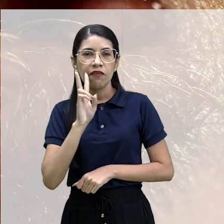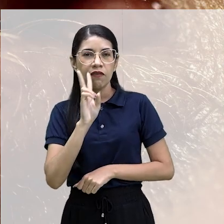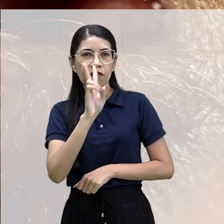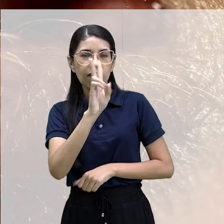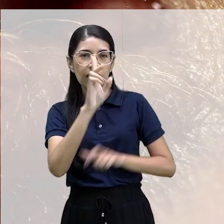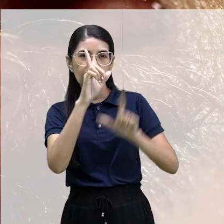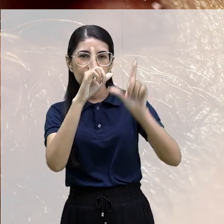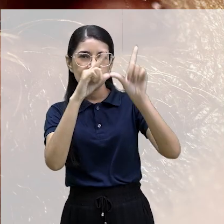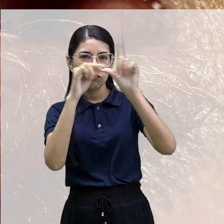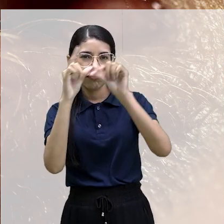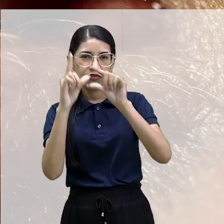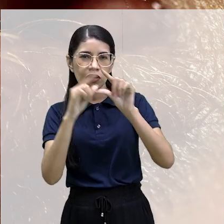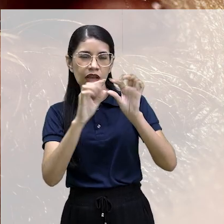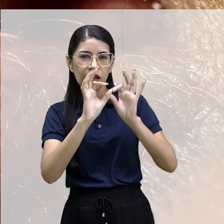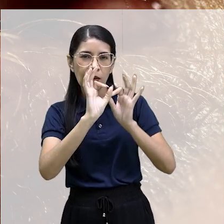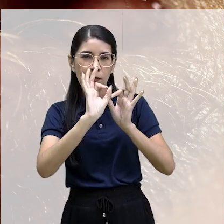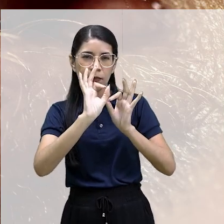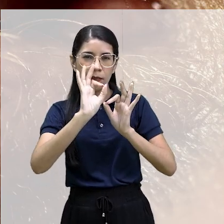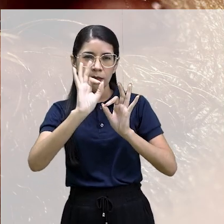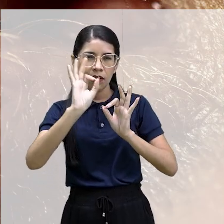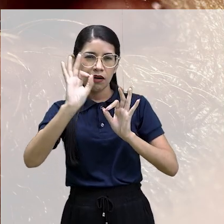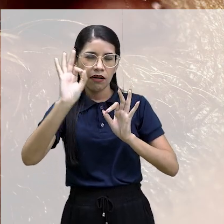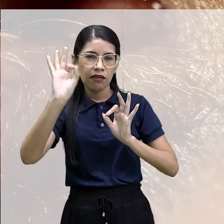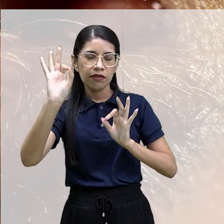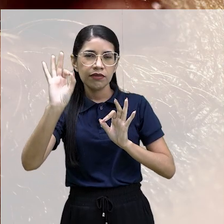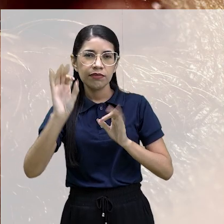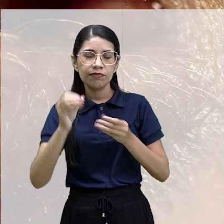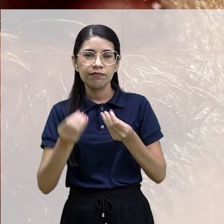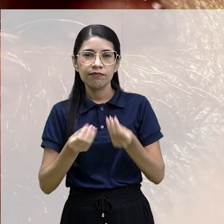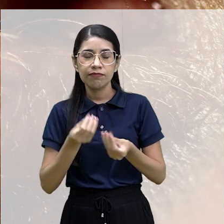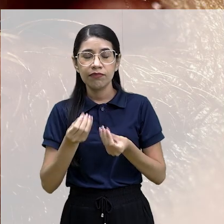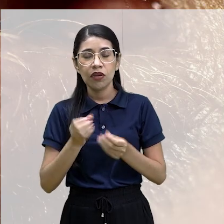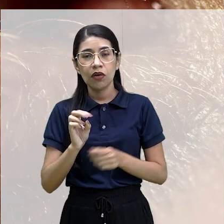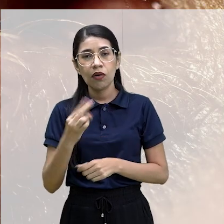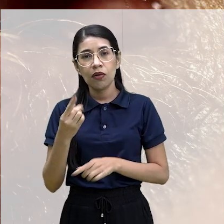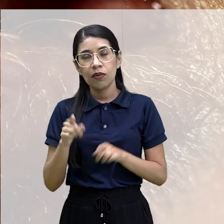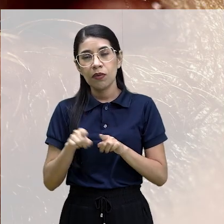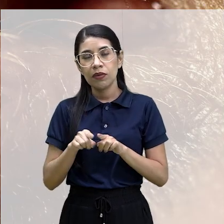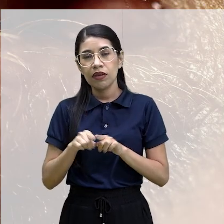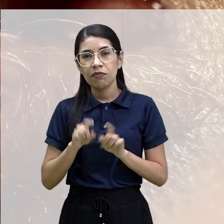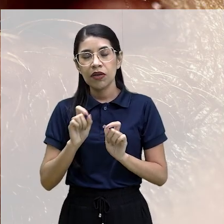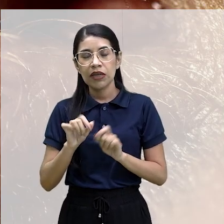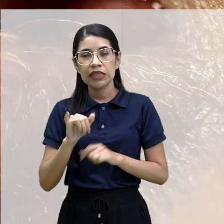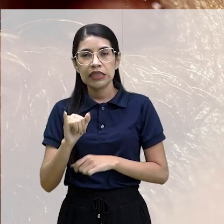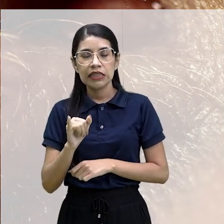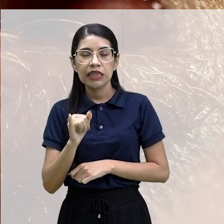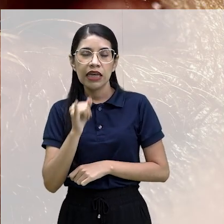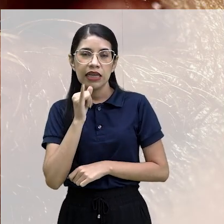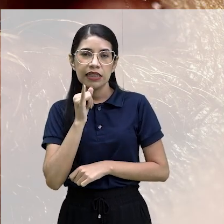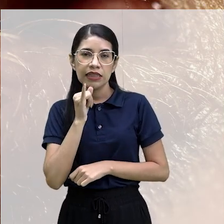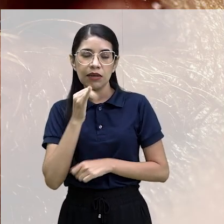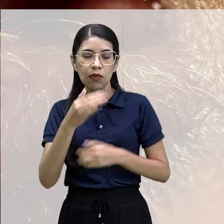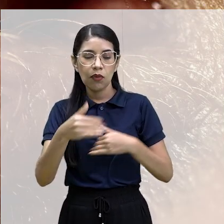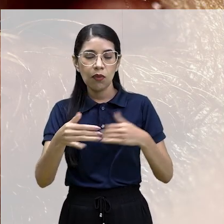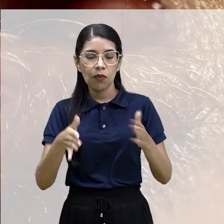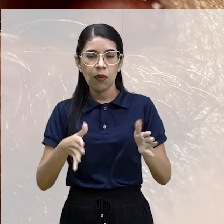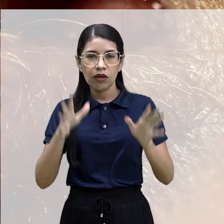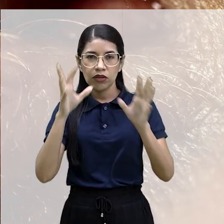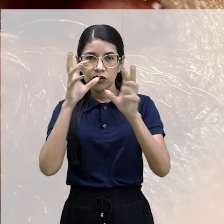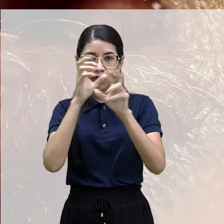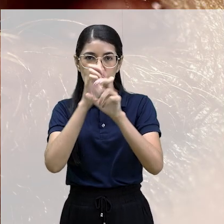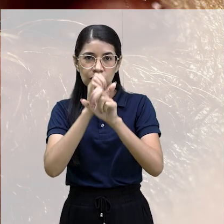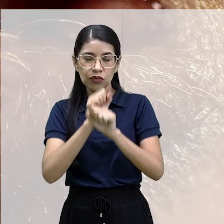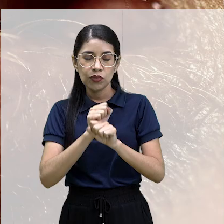estrela que está muito longe de nós? Ou simplesmente, se eu estiver em um quarto escuro, tem